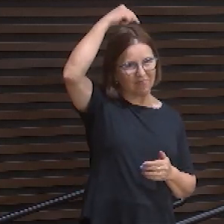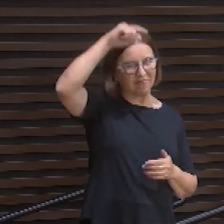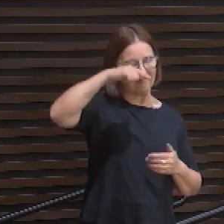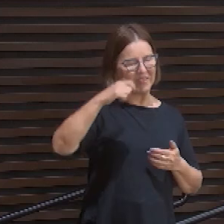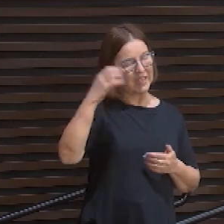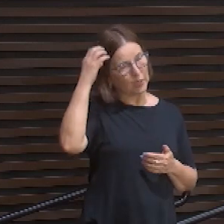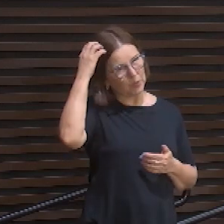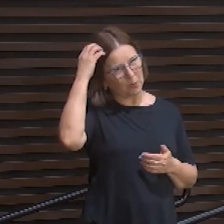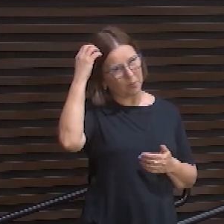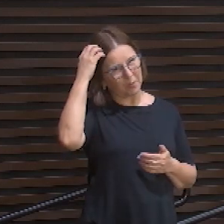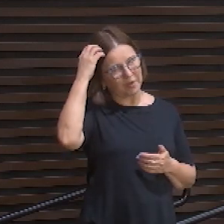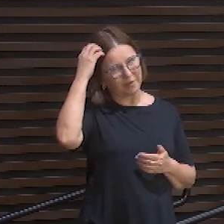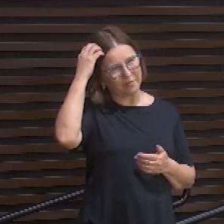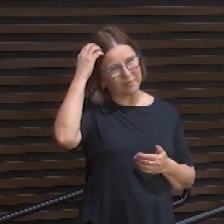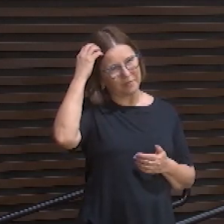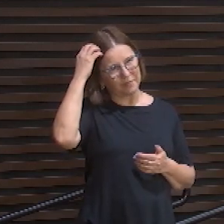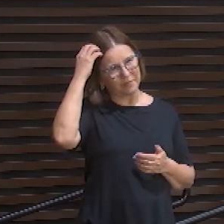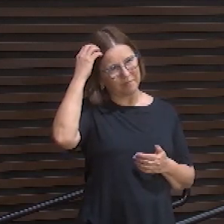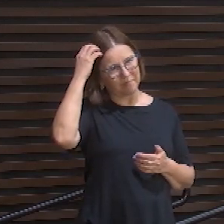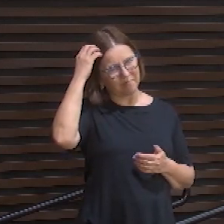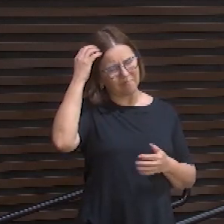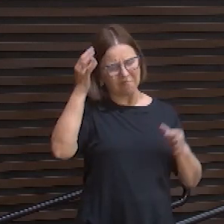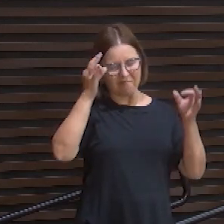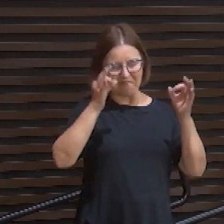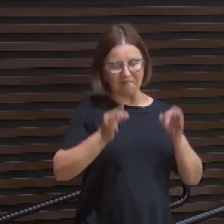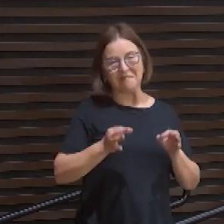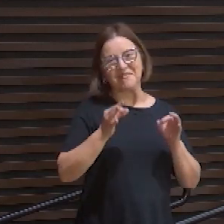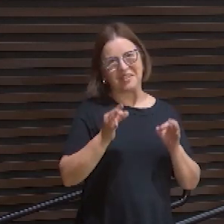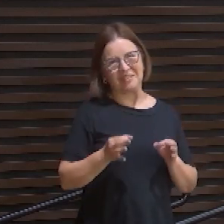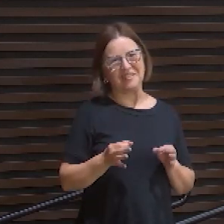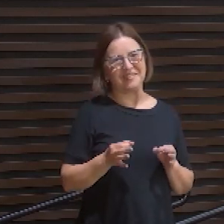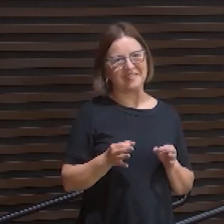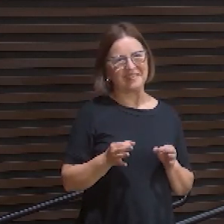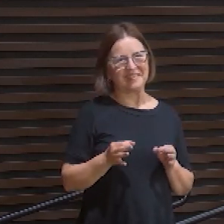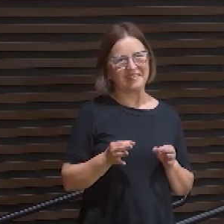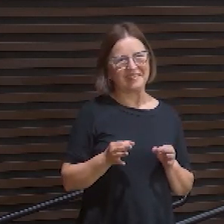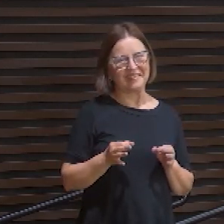inculpável e irrepreensível.